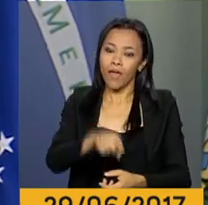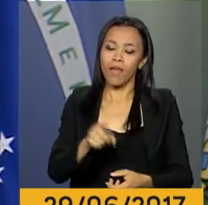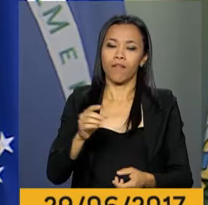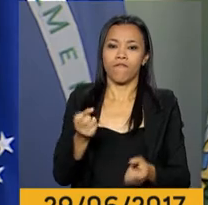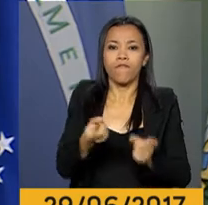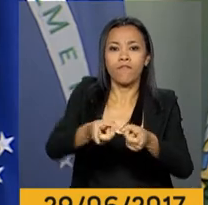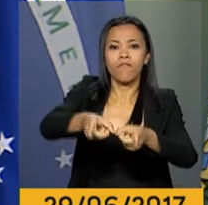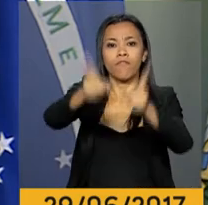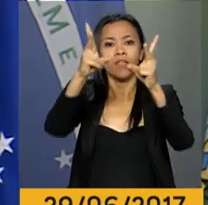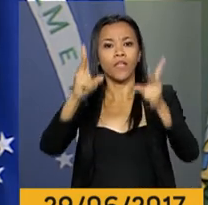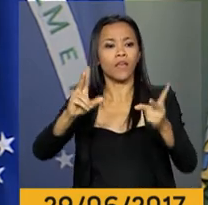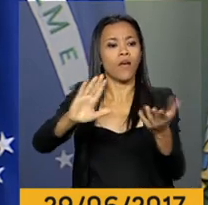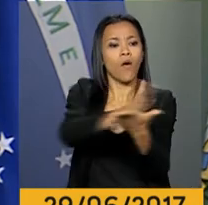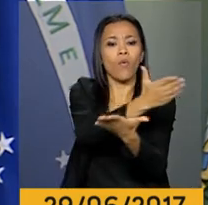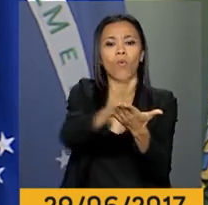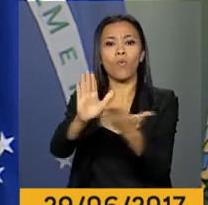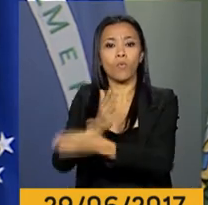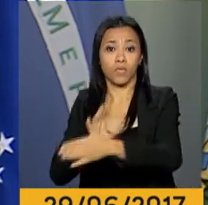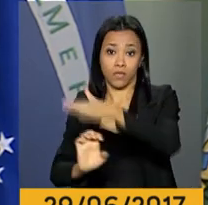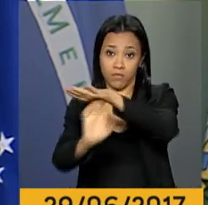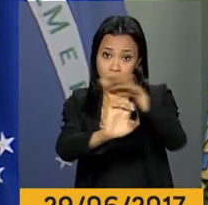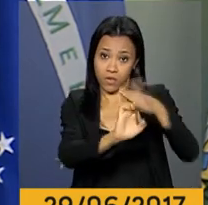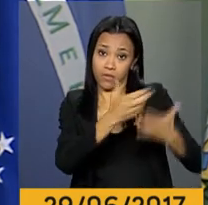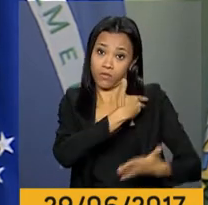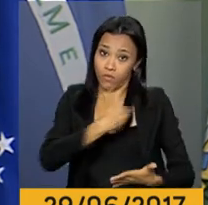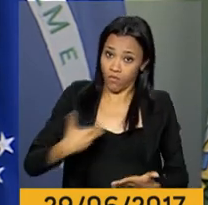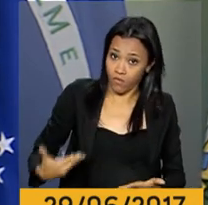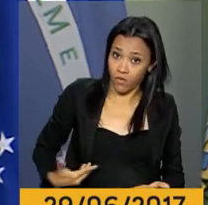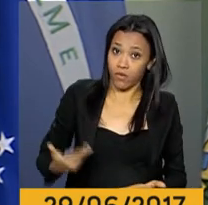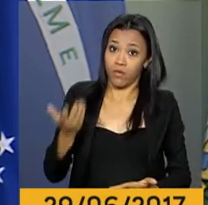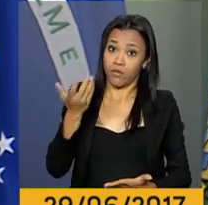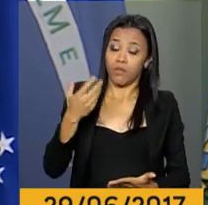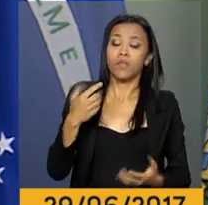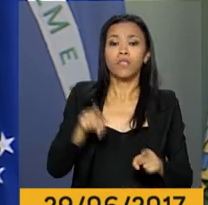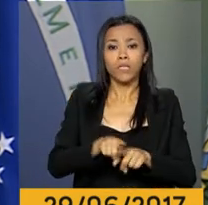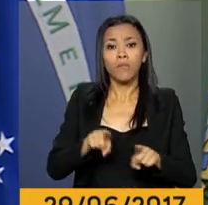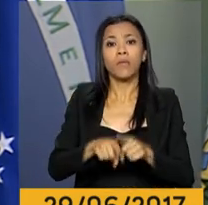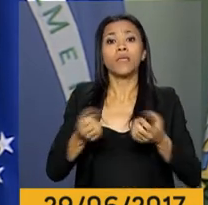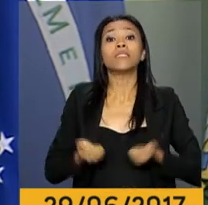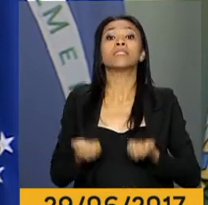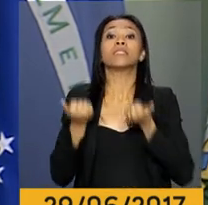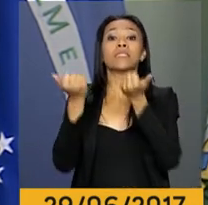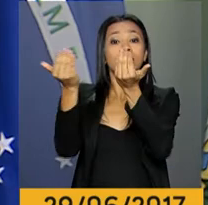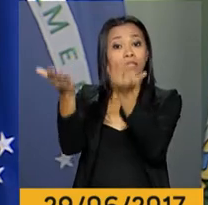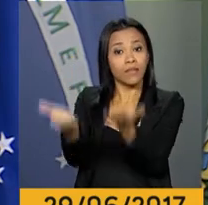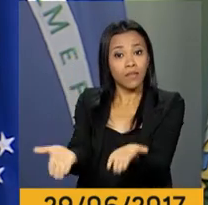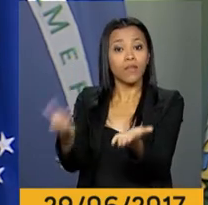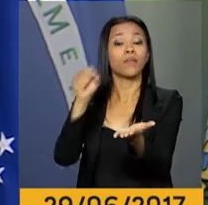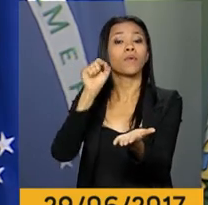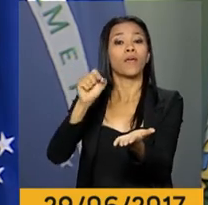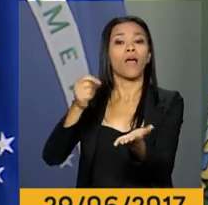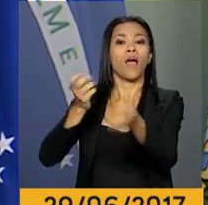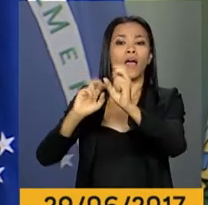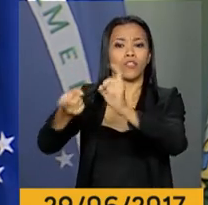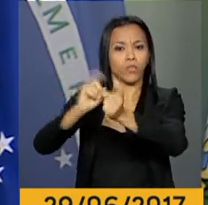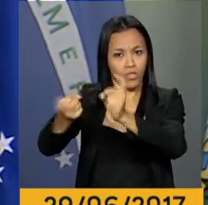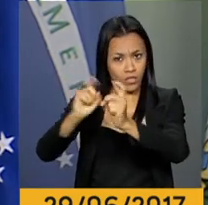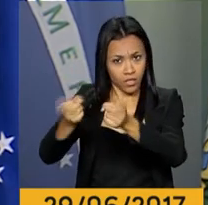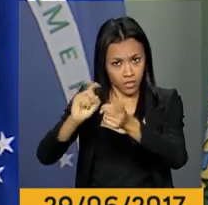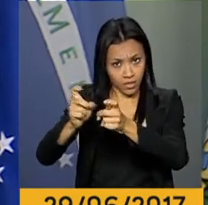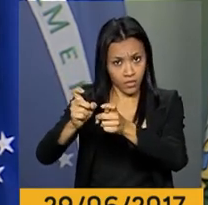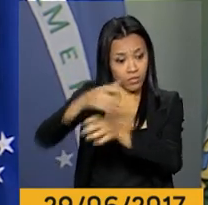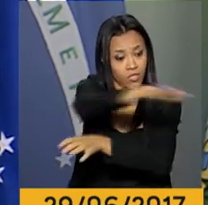públicos e além disso também conceder serviços públicos à iniciativa privada então exatamente está